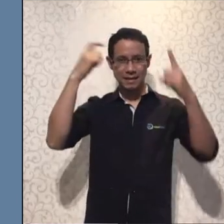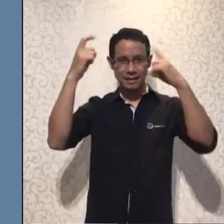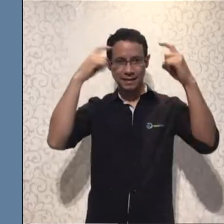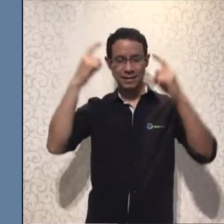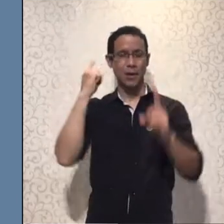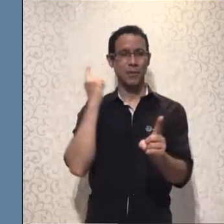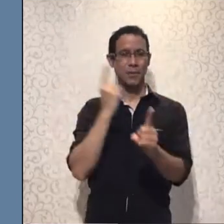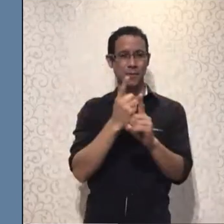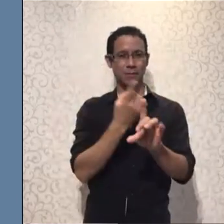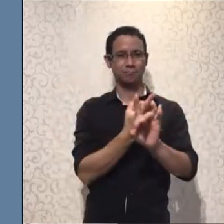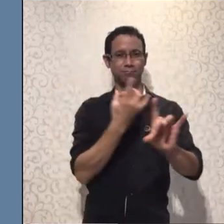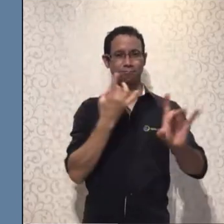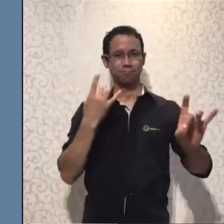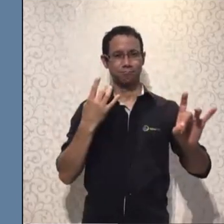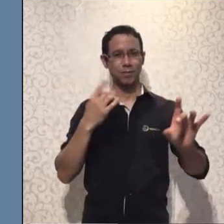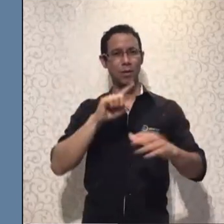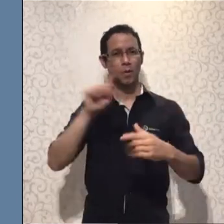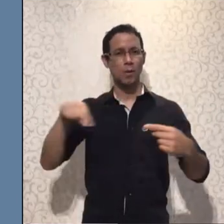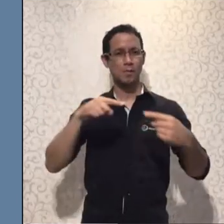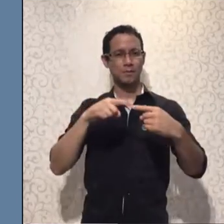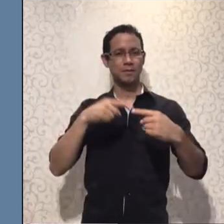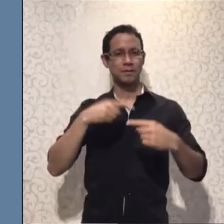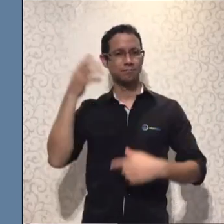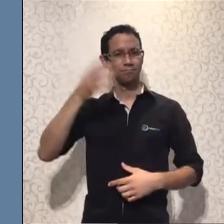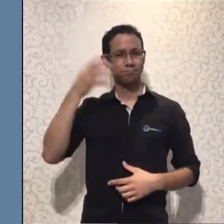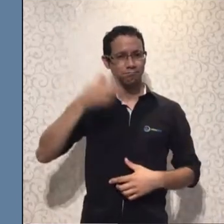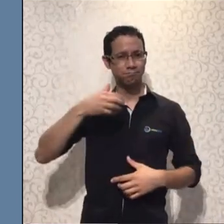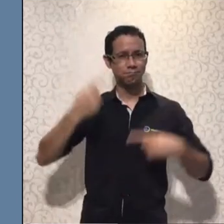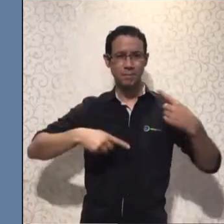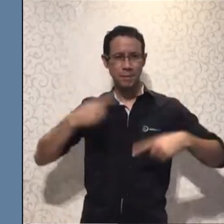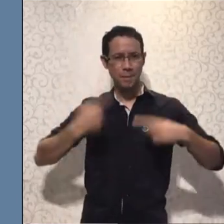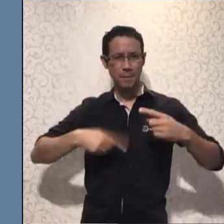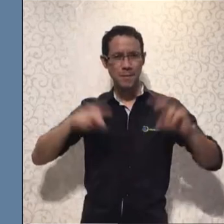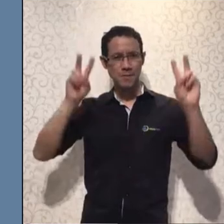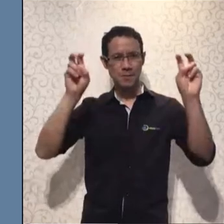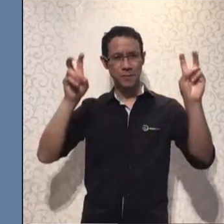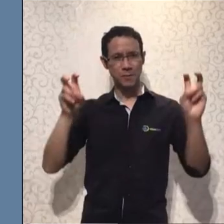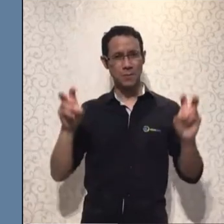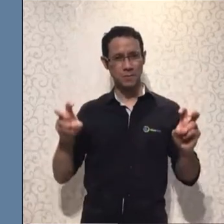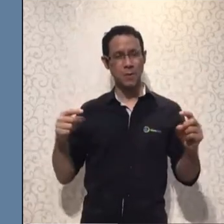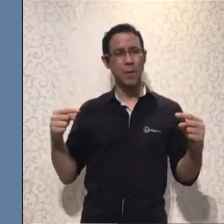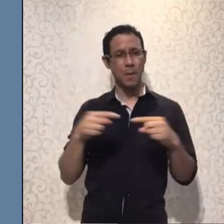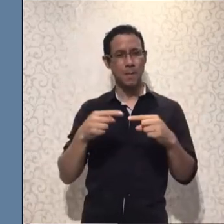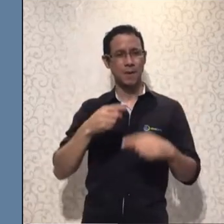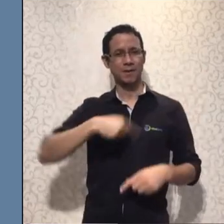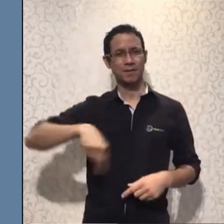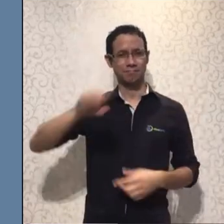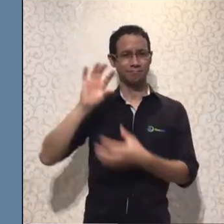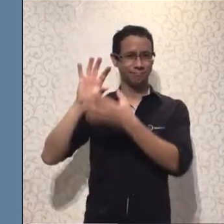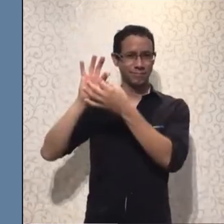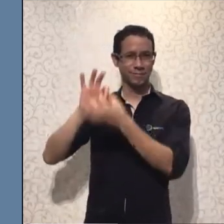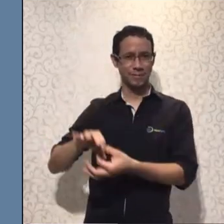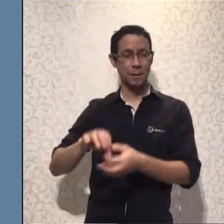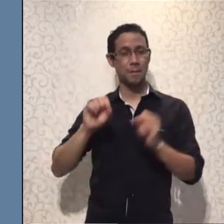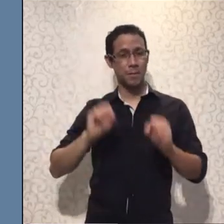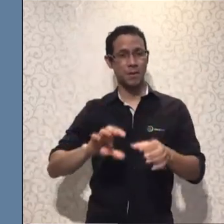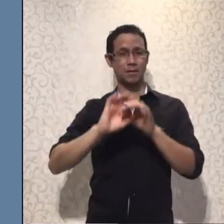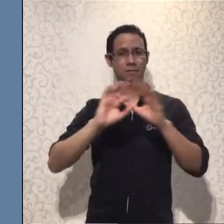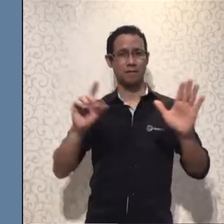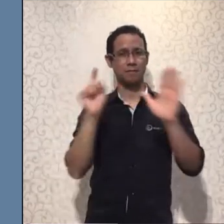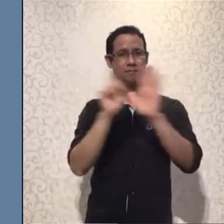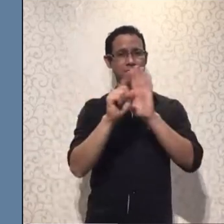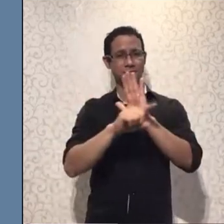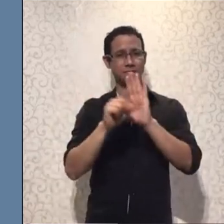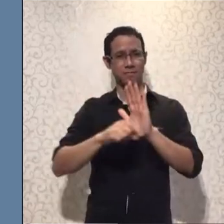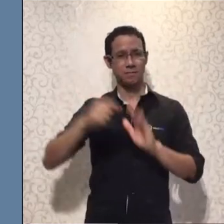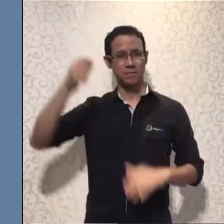debater questões latentes da nossa contemporaneidade. Vocês estão convidados a fazer suas perguntas através do chat. Elas